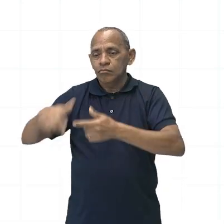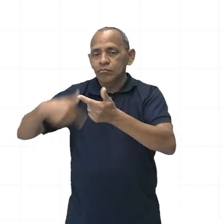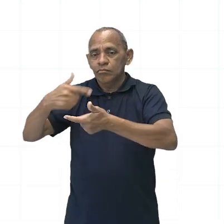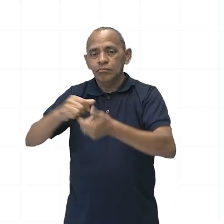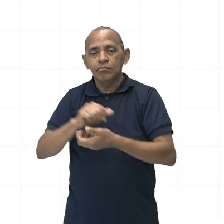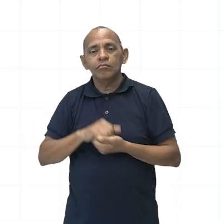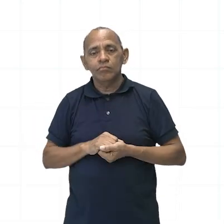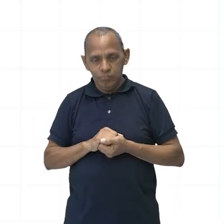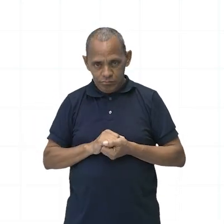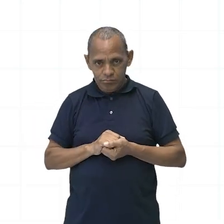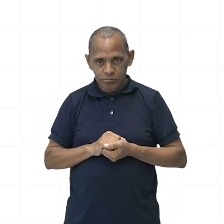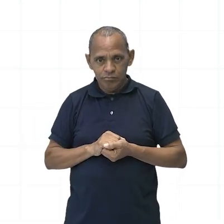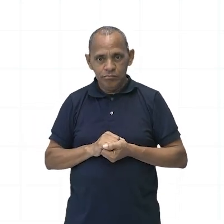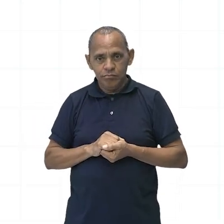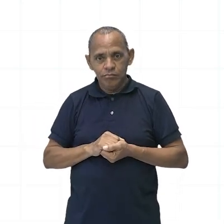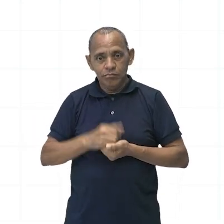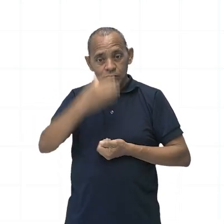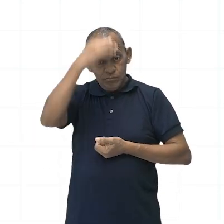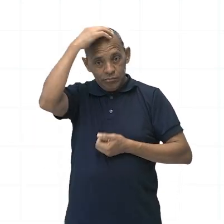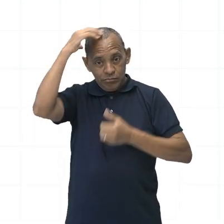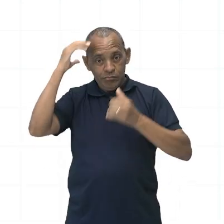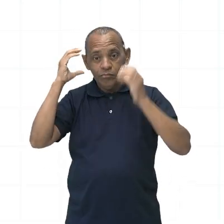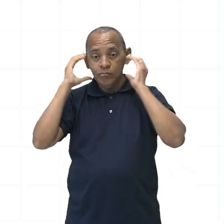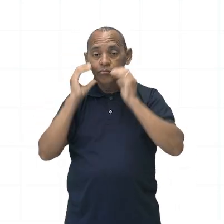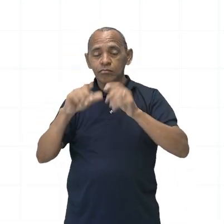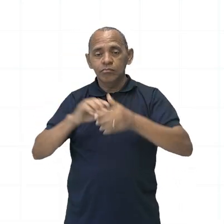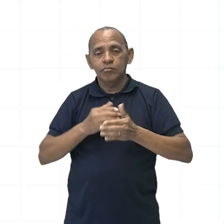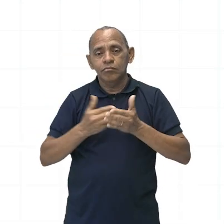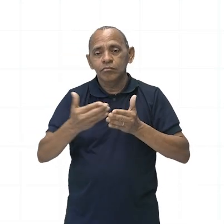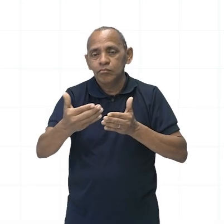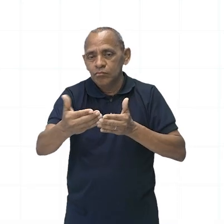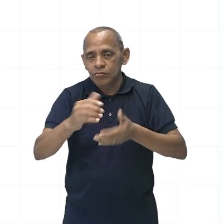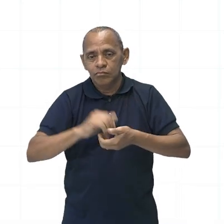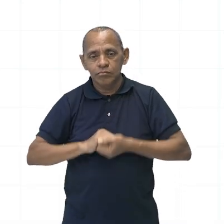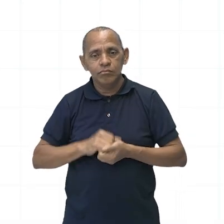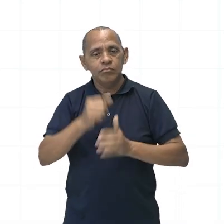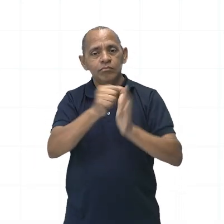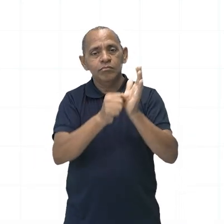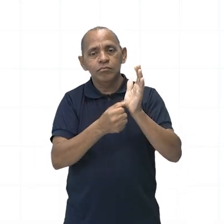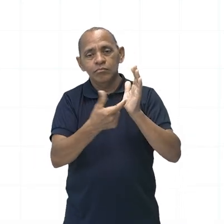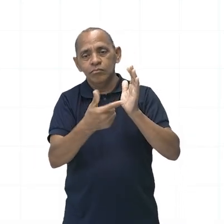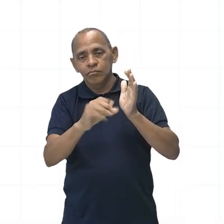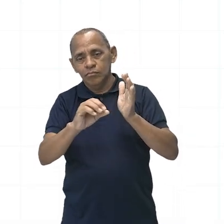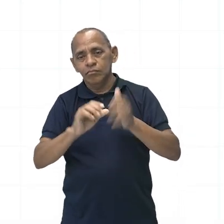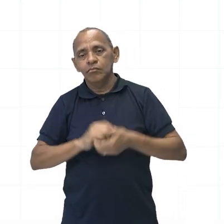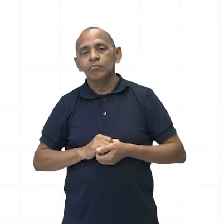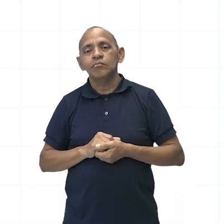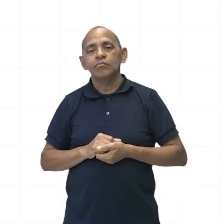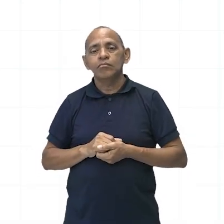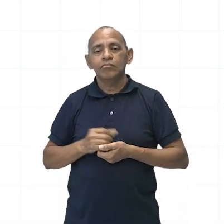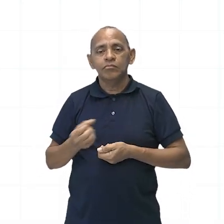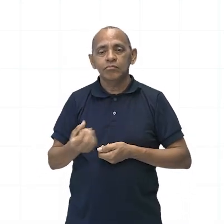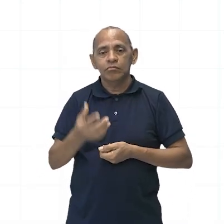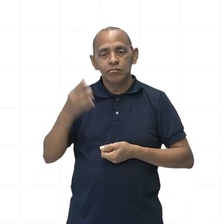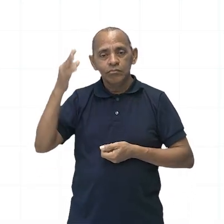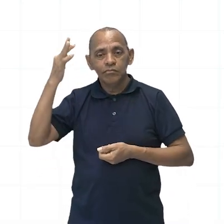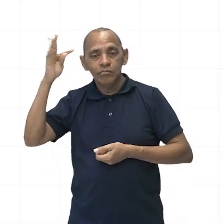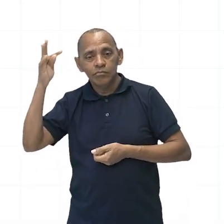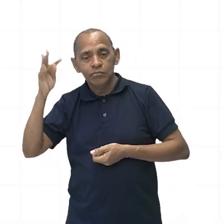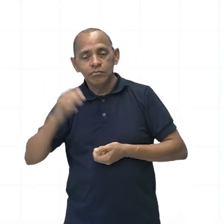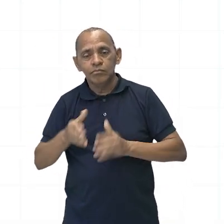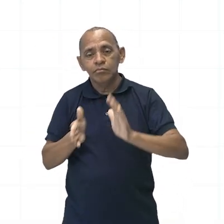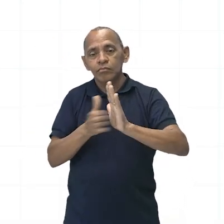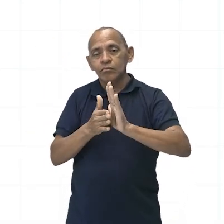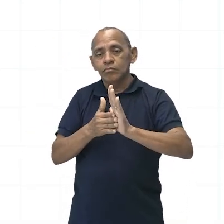pouco mais de tempo à frente, no início do século XX, nós temos aí uma nova teoria proposta. Na verdade, uma teoria